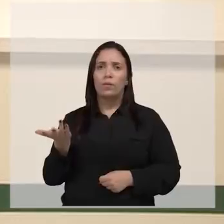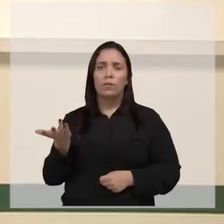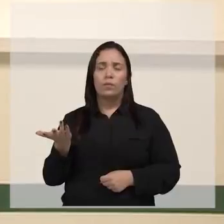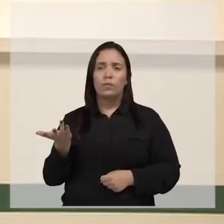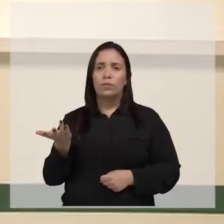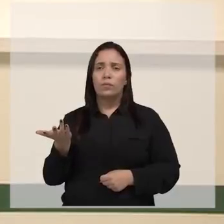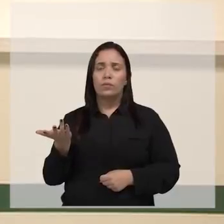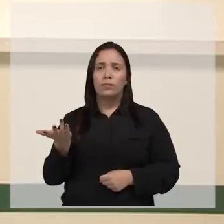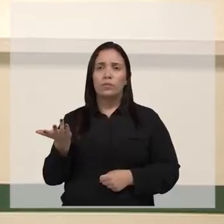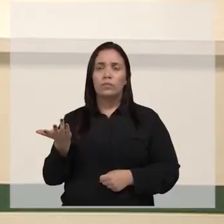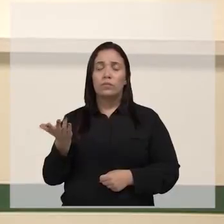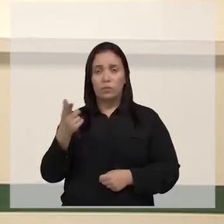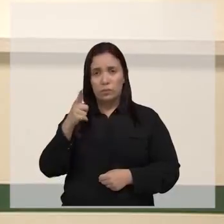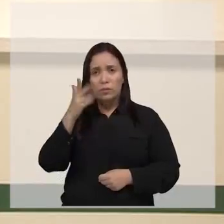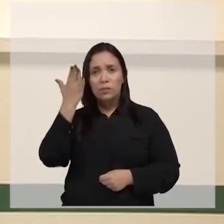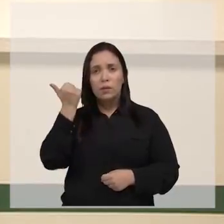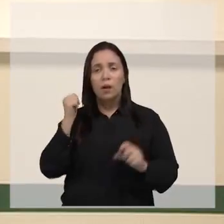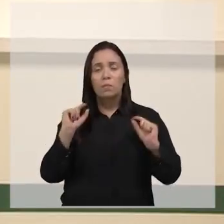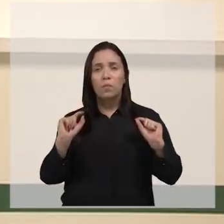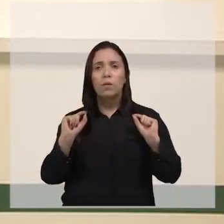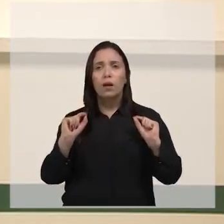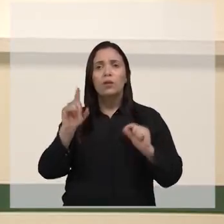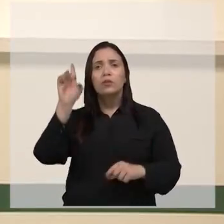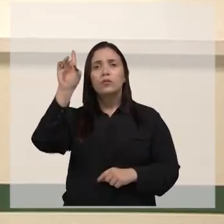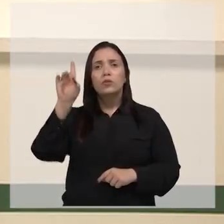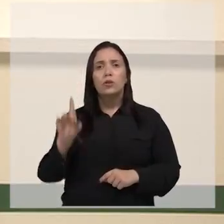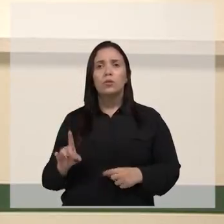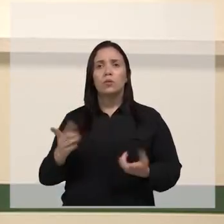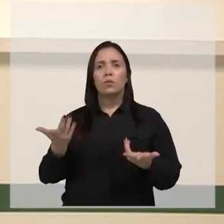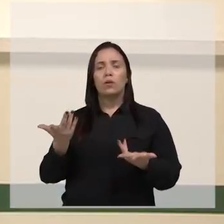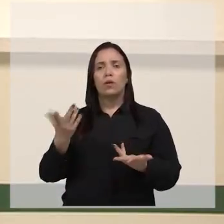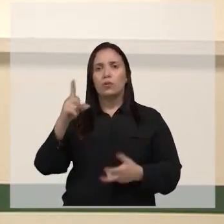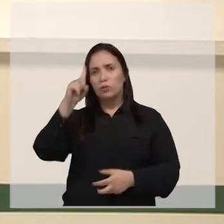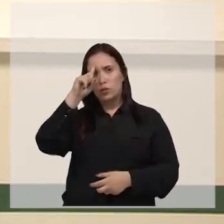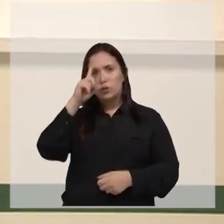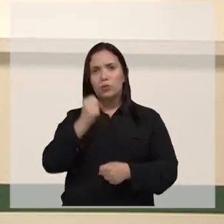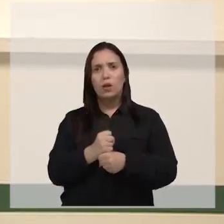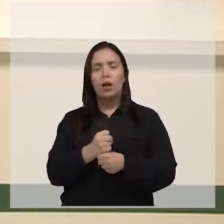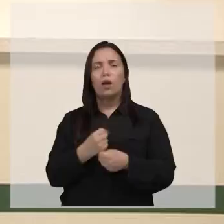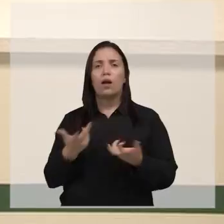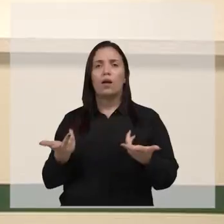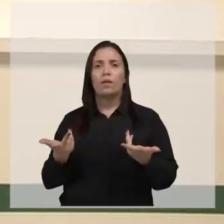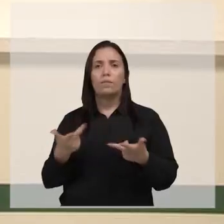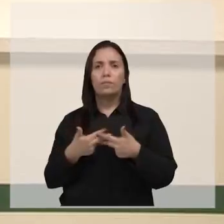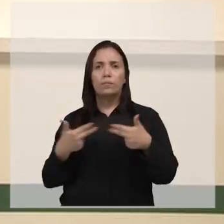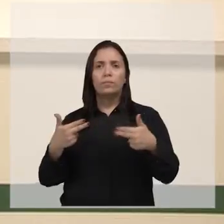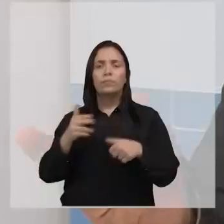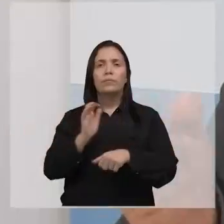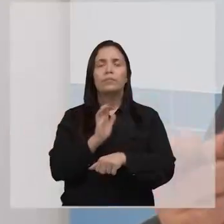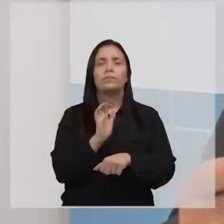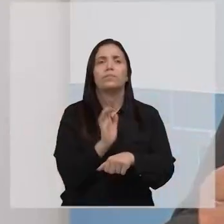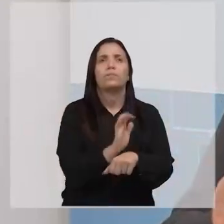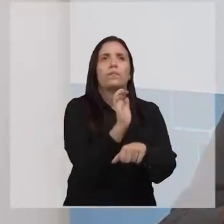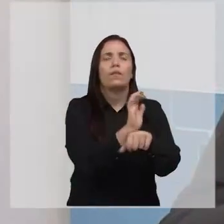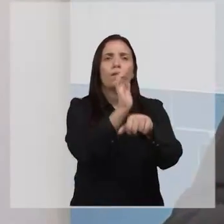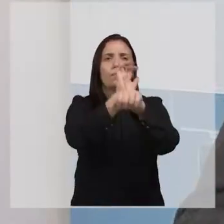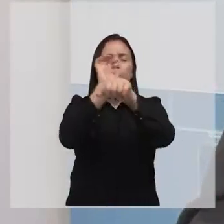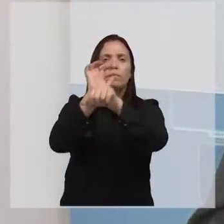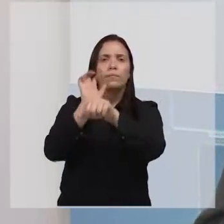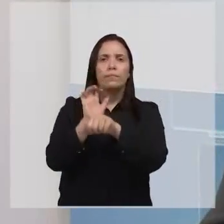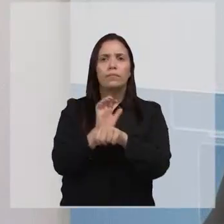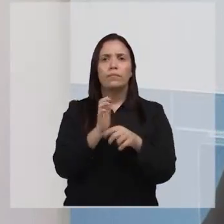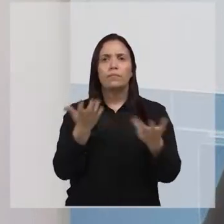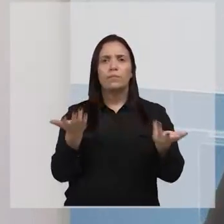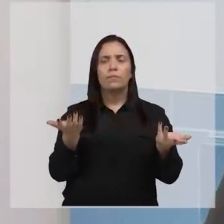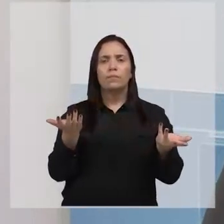tem. Ao ponto, Luiz, sabe de quê? De diretores, chefes de divisão. nos estados não serem mais